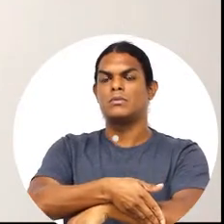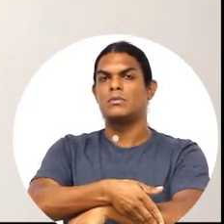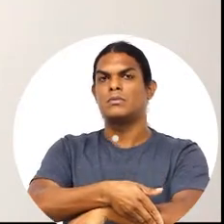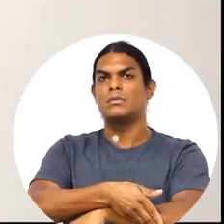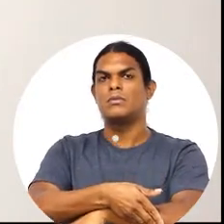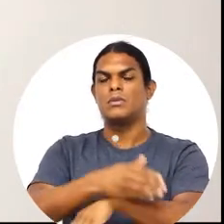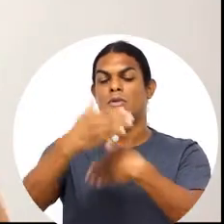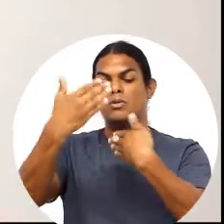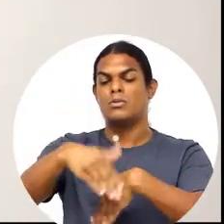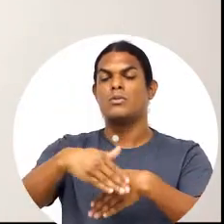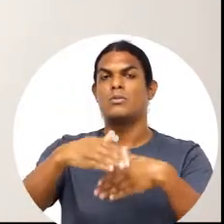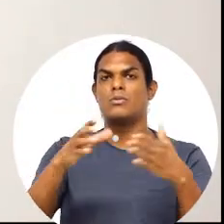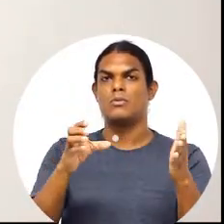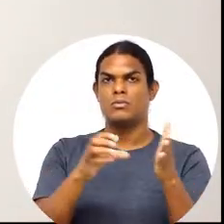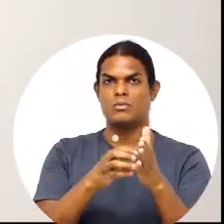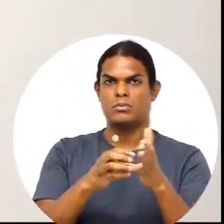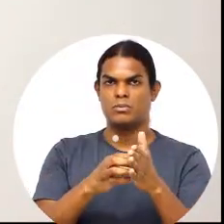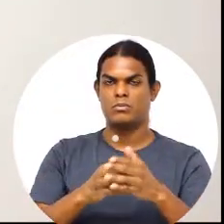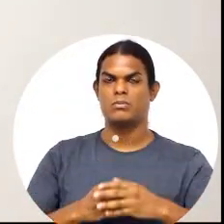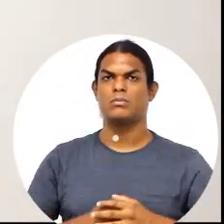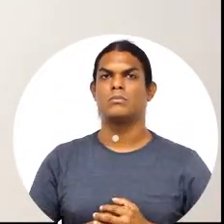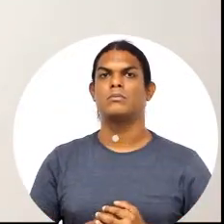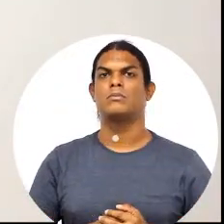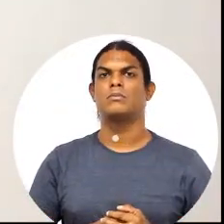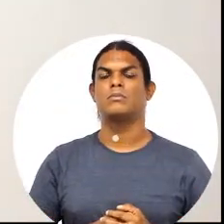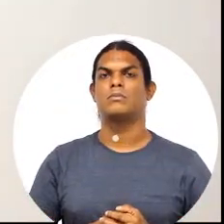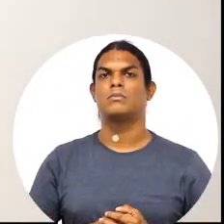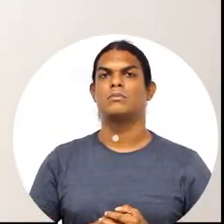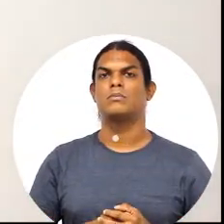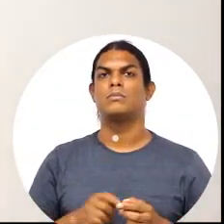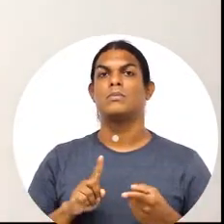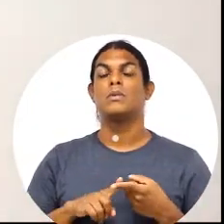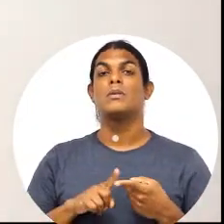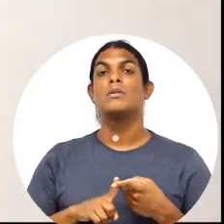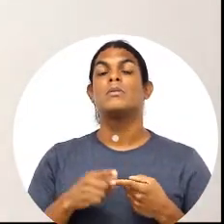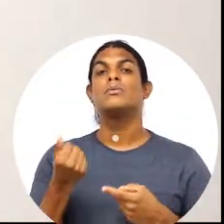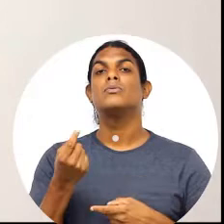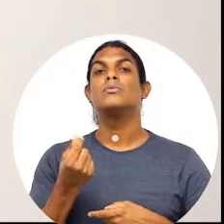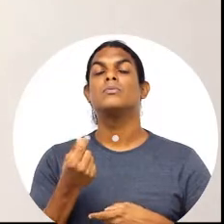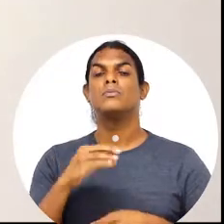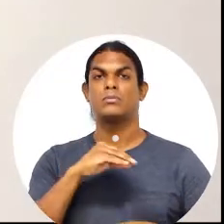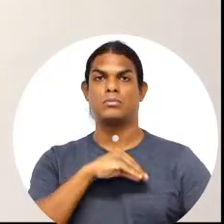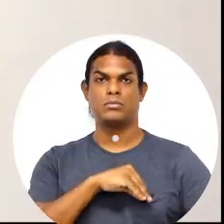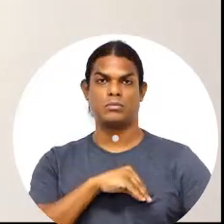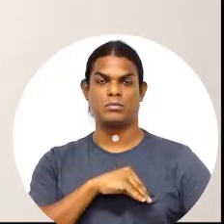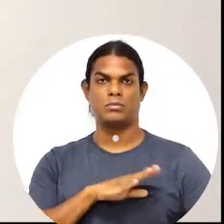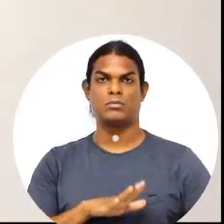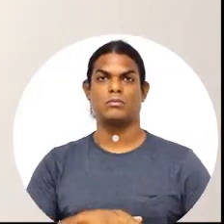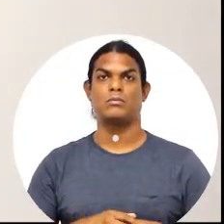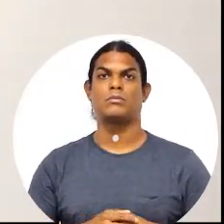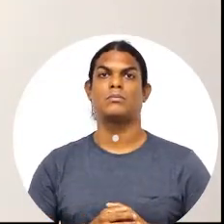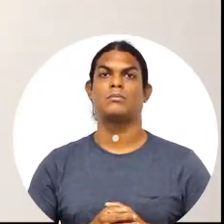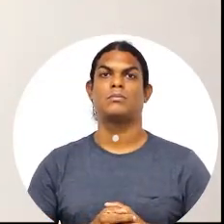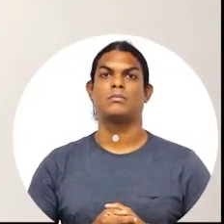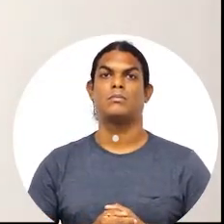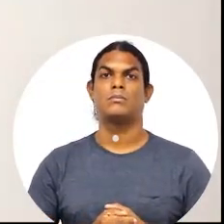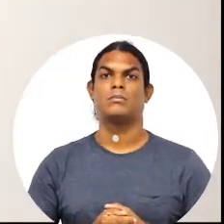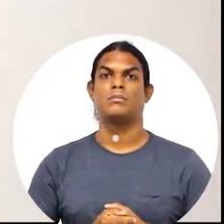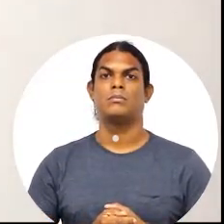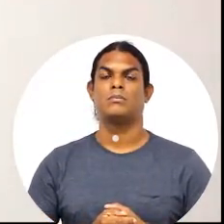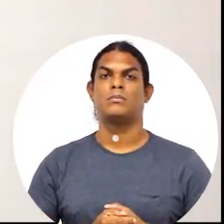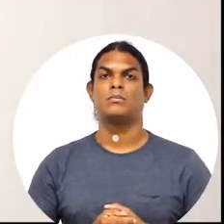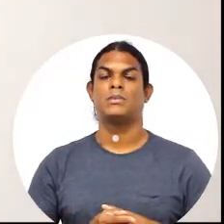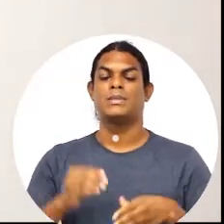vai trabalhar a questão do piso salarial da categoria. Está lá previsto, é uma conquista hoje já de caráter